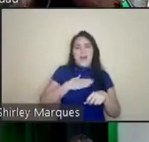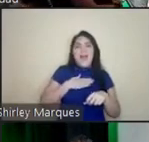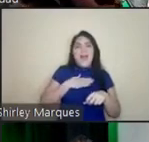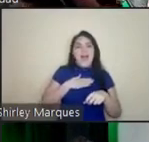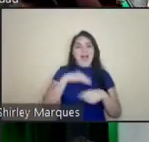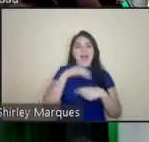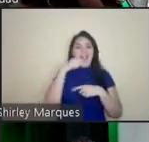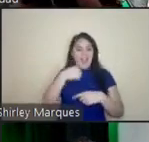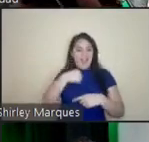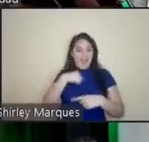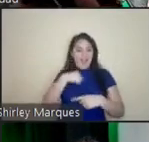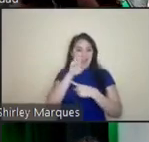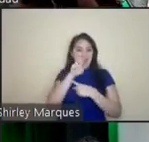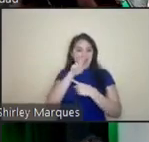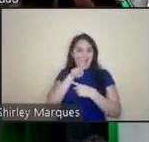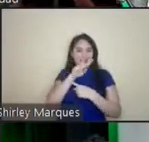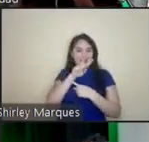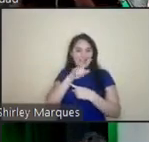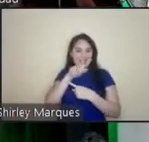os versinhos.